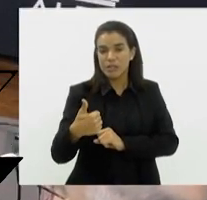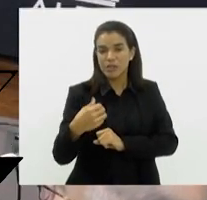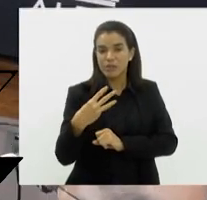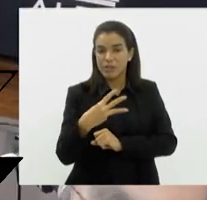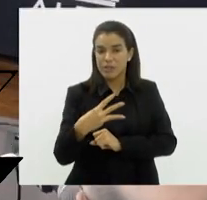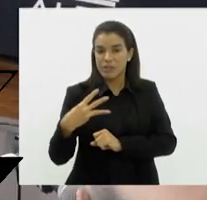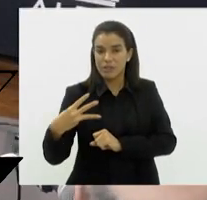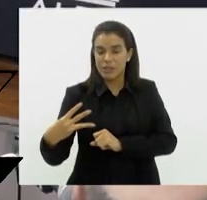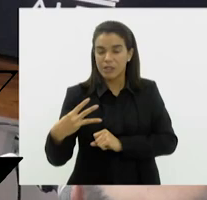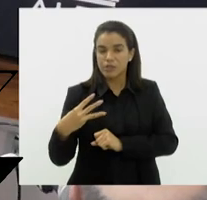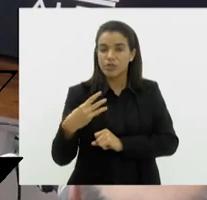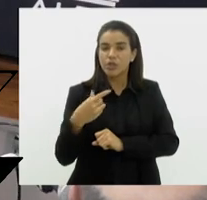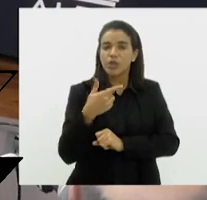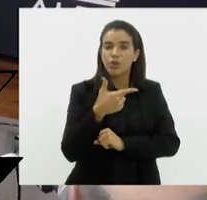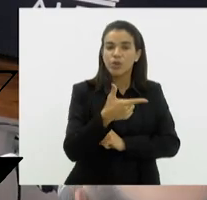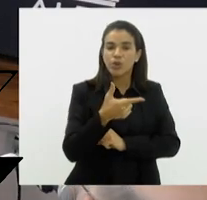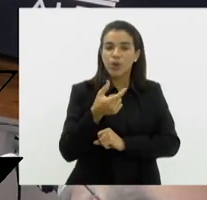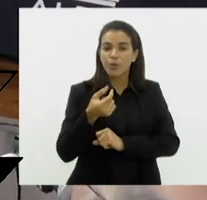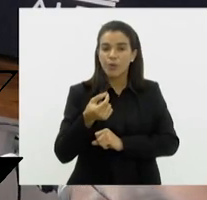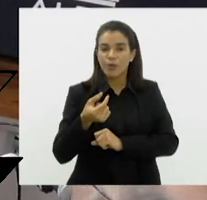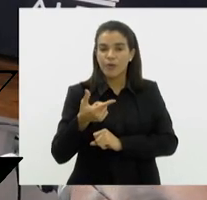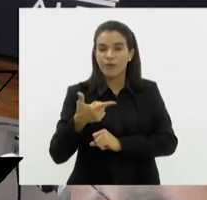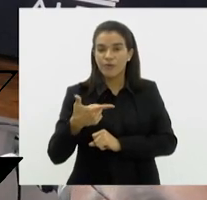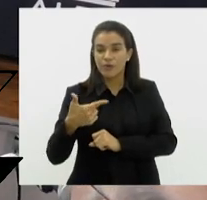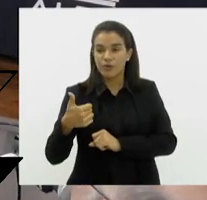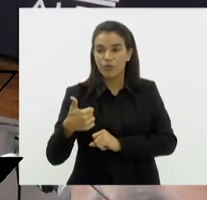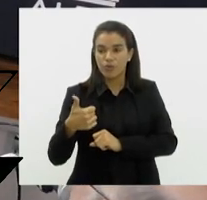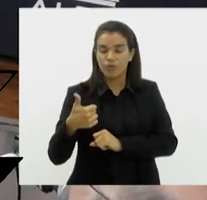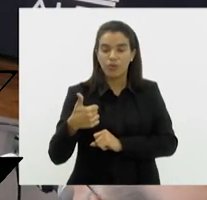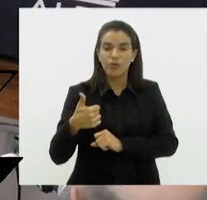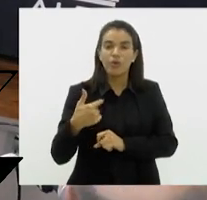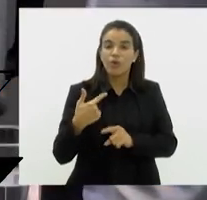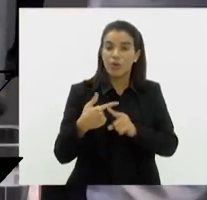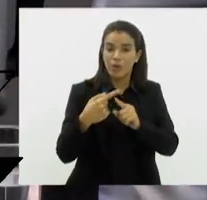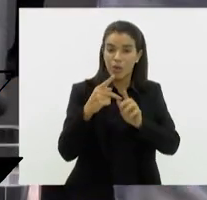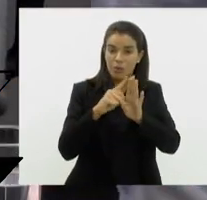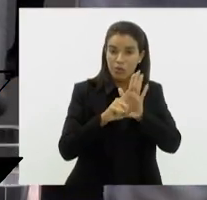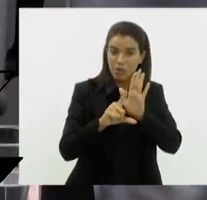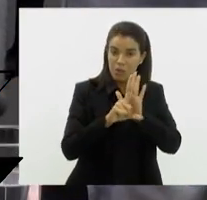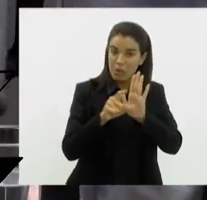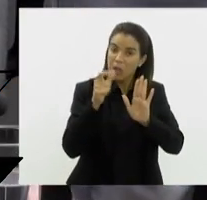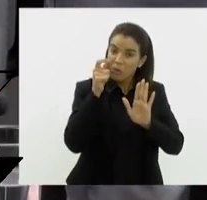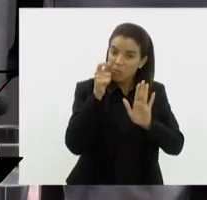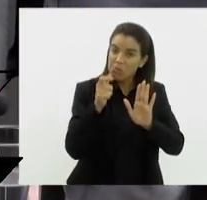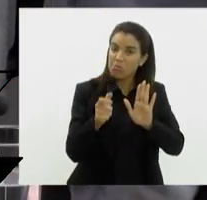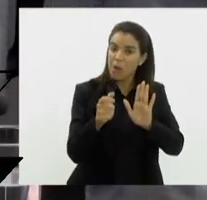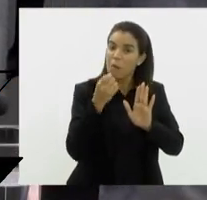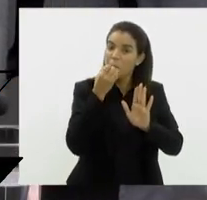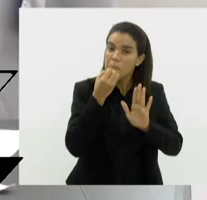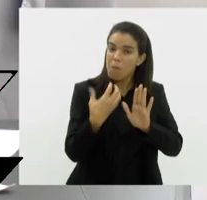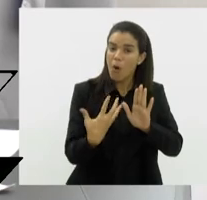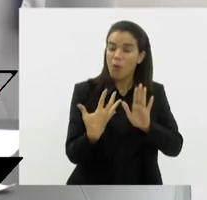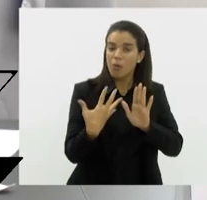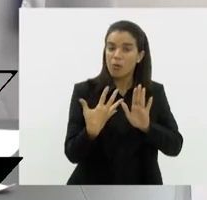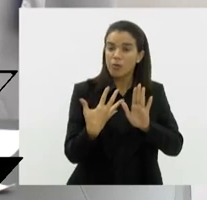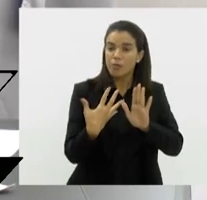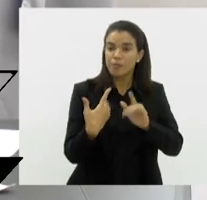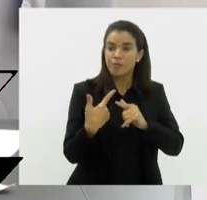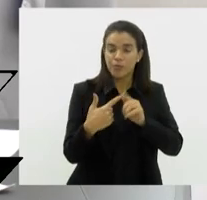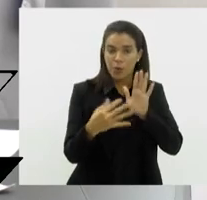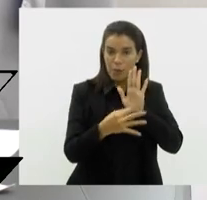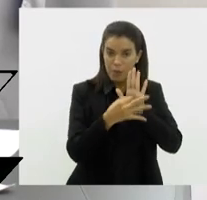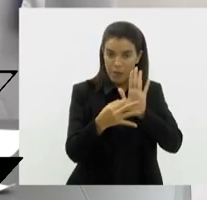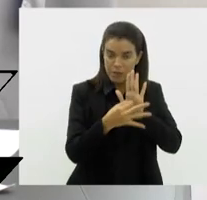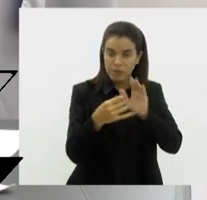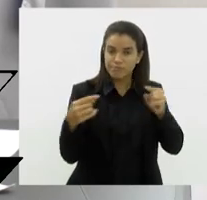14.133 de 2021. Então, o projeto em si ele é interessante. Na verdade, o parecer continua